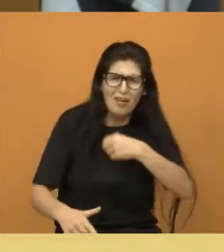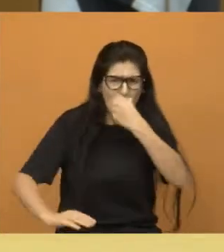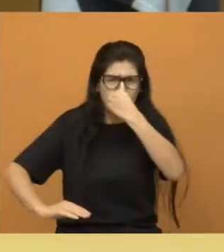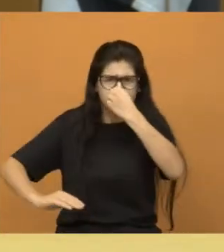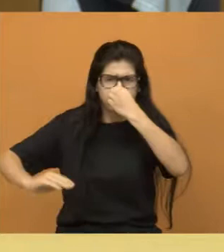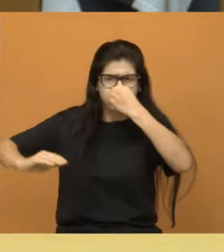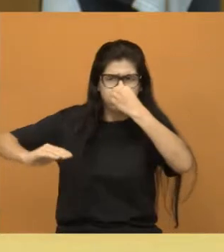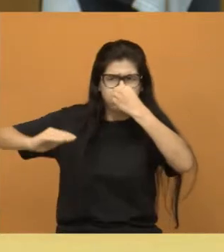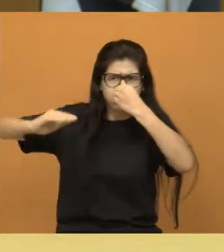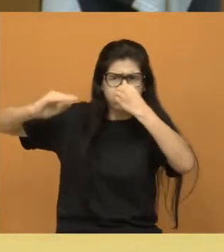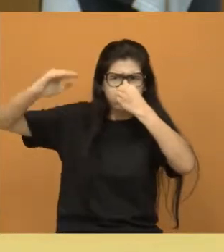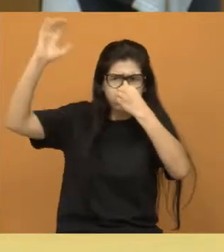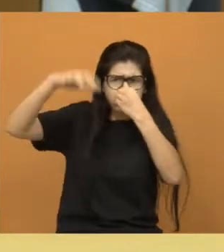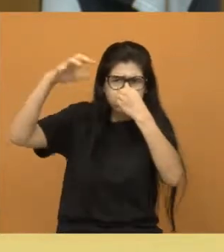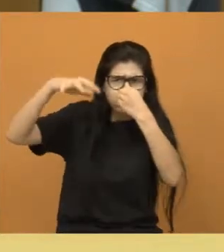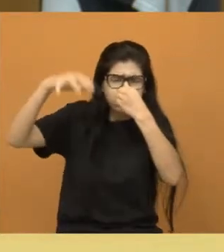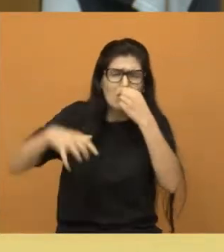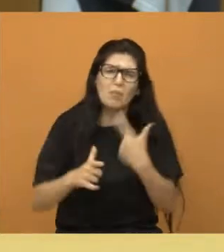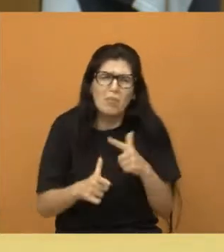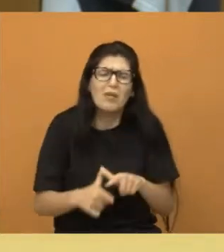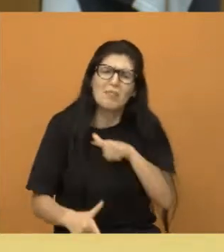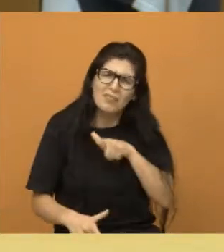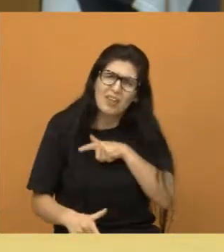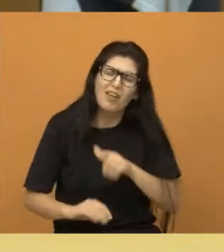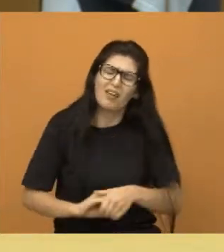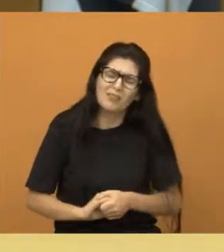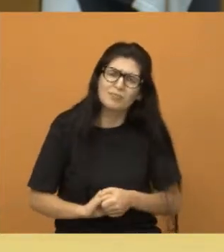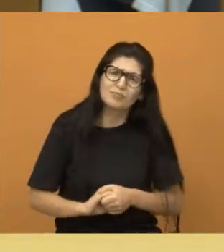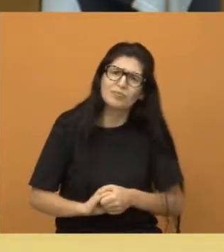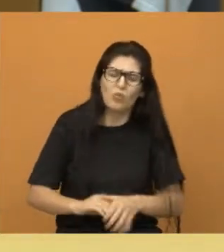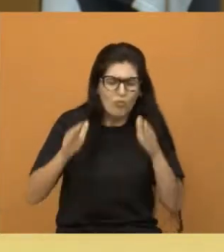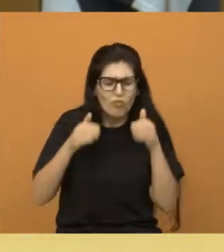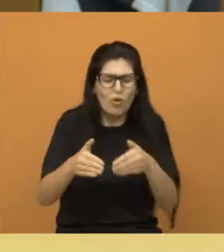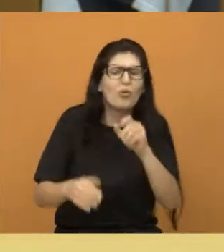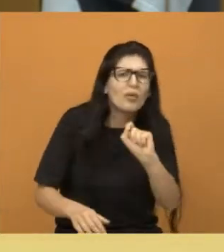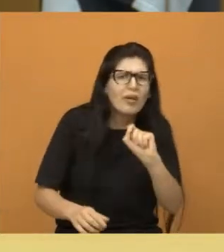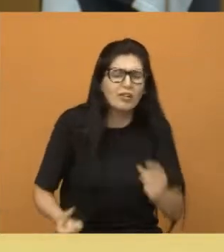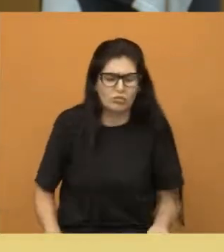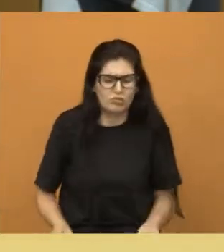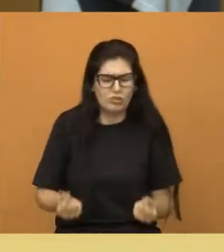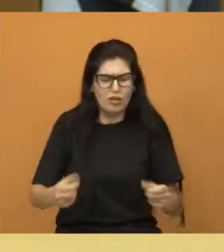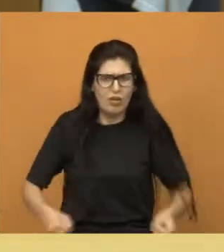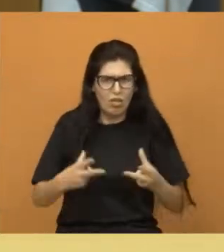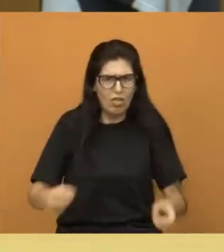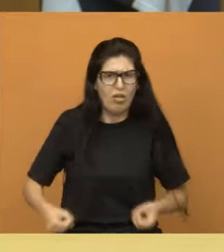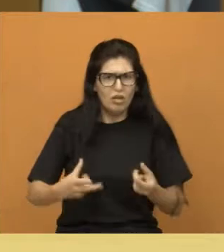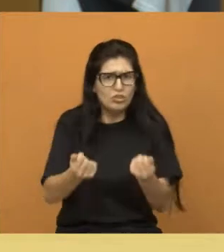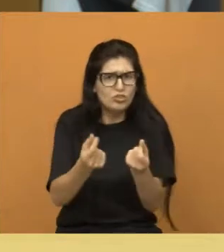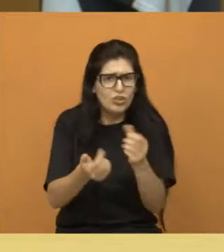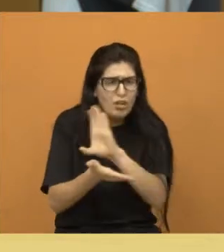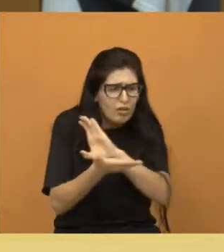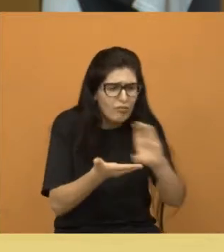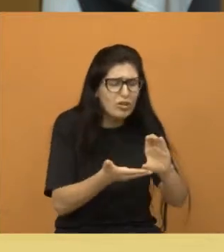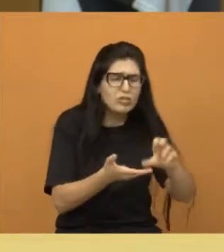Então, eu estou falando aqui a respeito do quê? De dinheiro público.